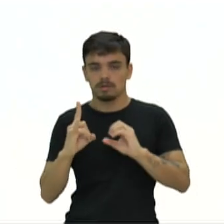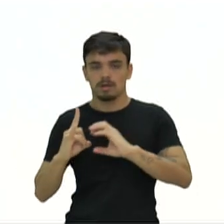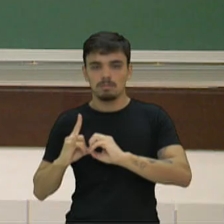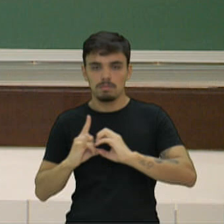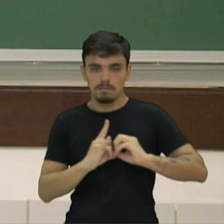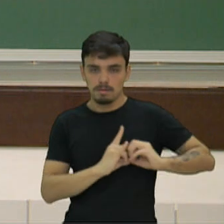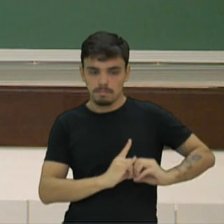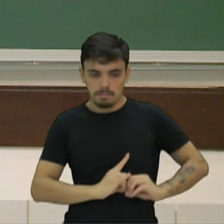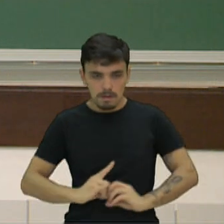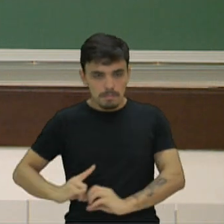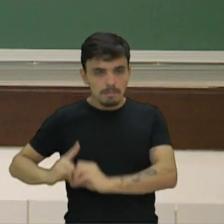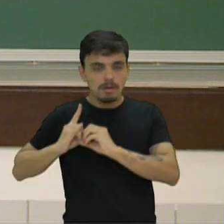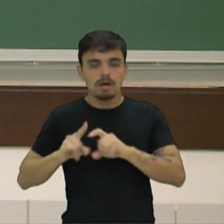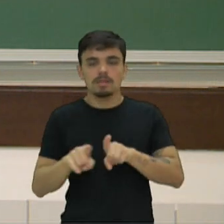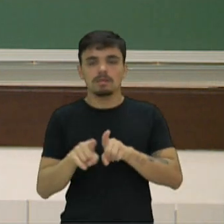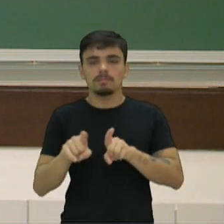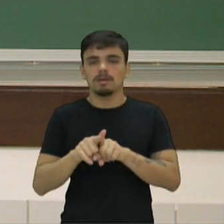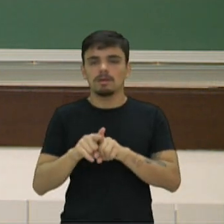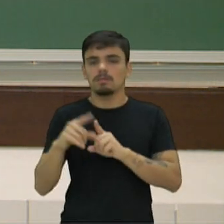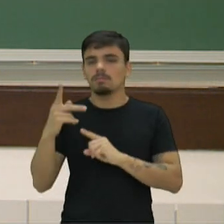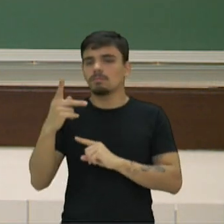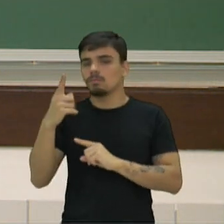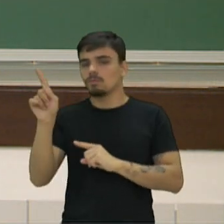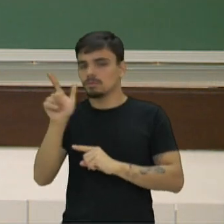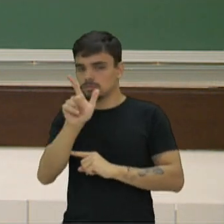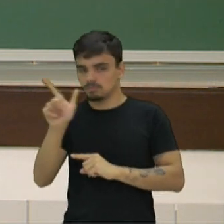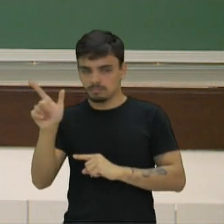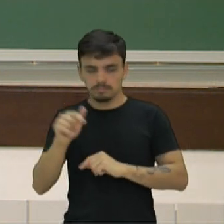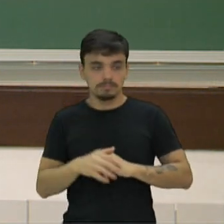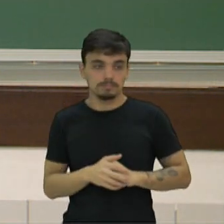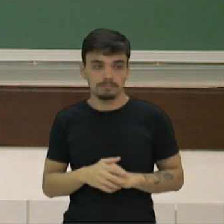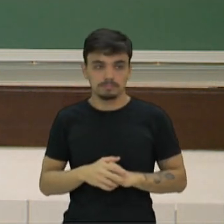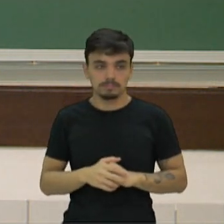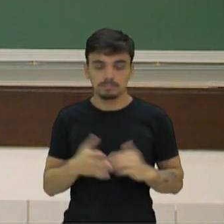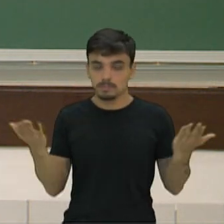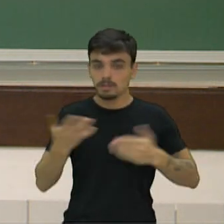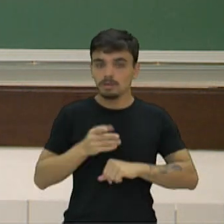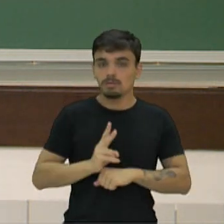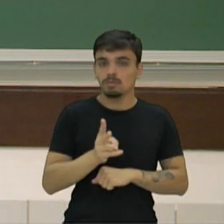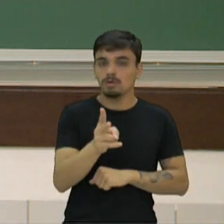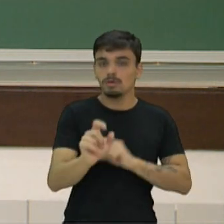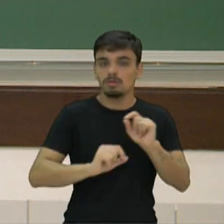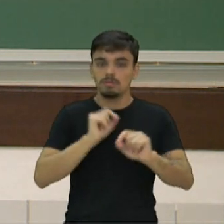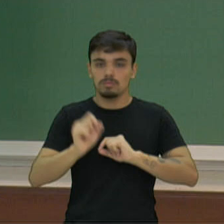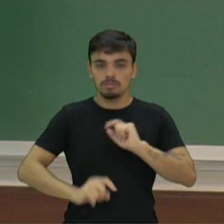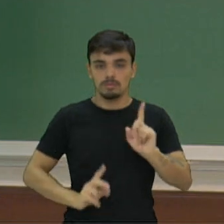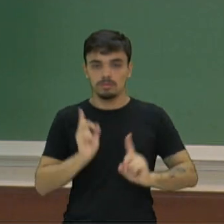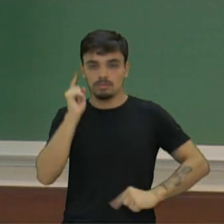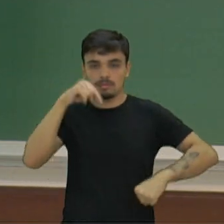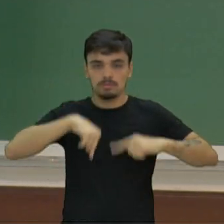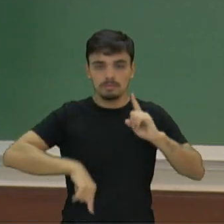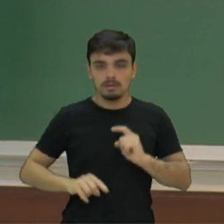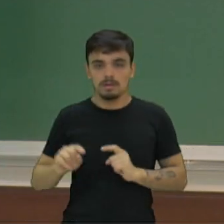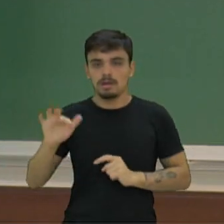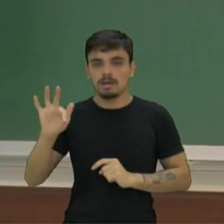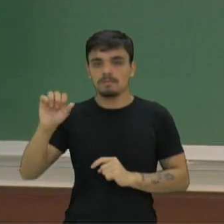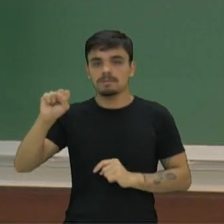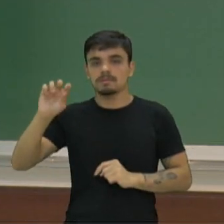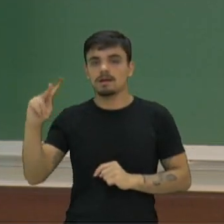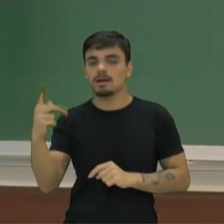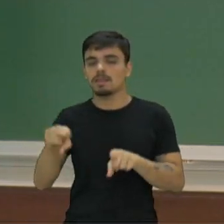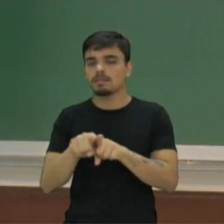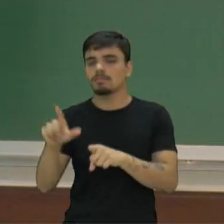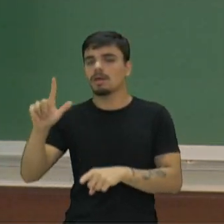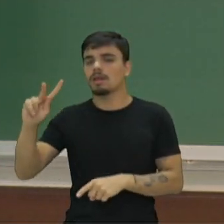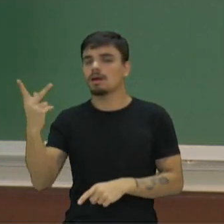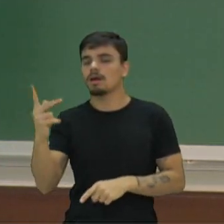progesterona, beleza? Continuando ali, pessoal, esses hormônios, né, FSH e